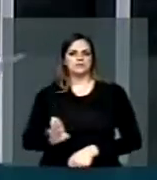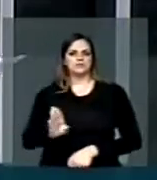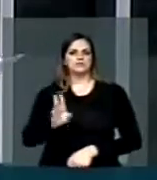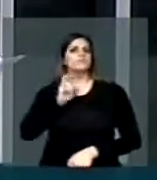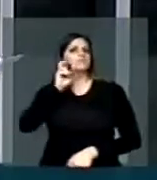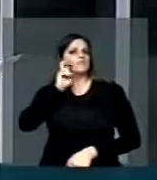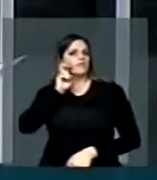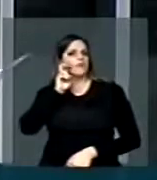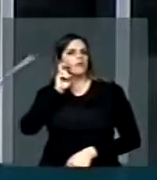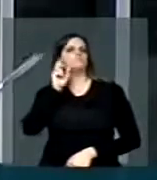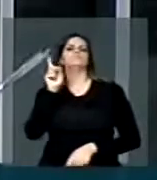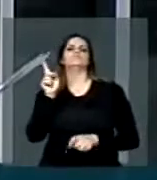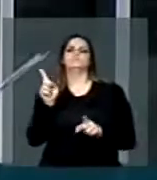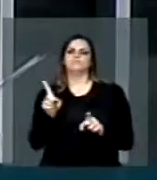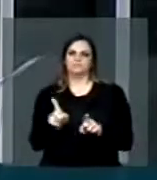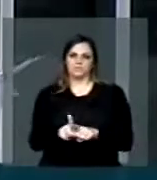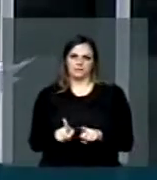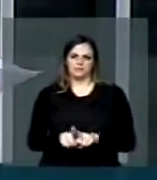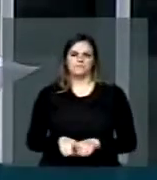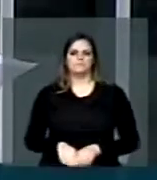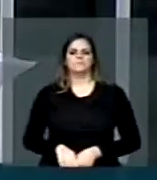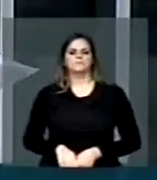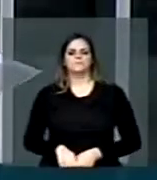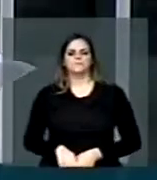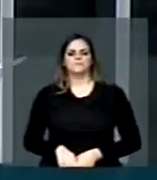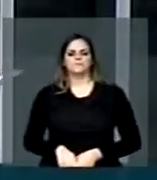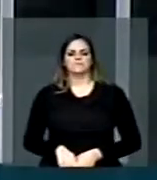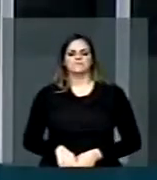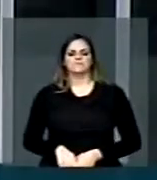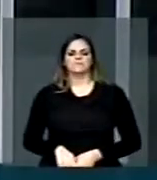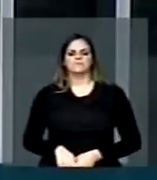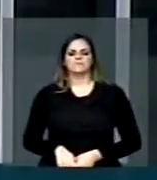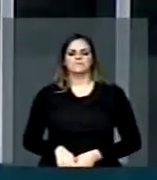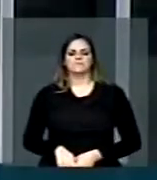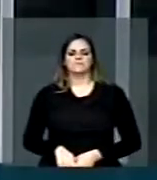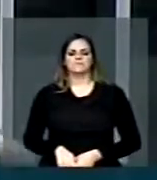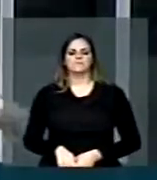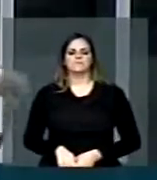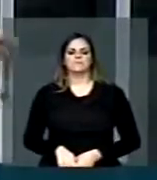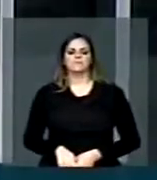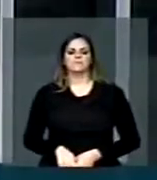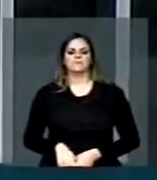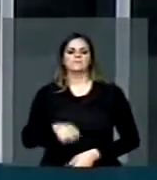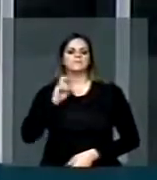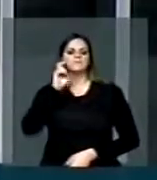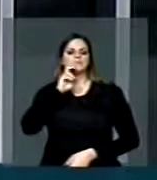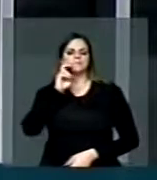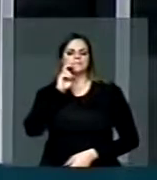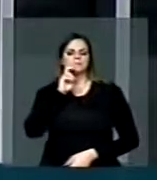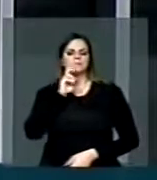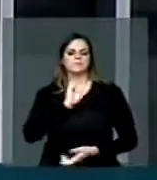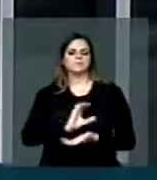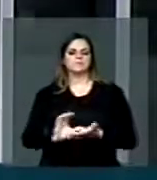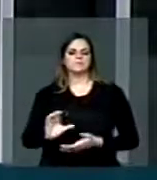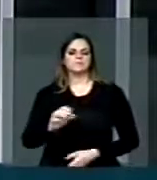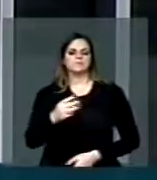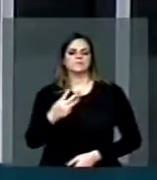Natal, E o Rio Grande do Norte, na verdade, senhor presidente, foi contemplado com investimento de